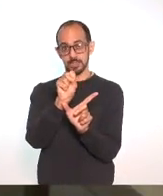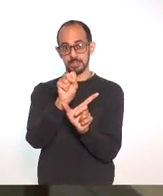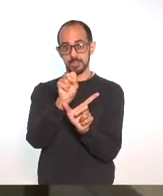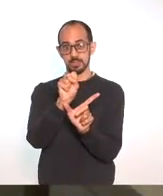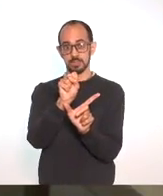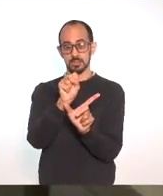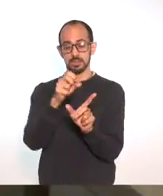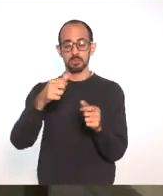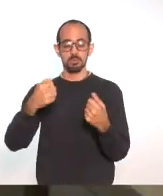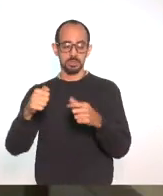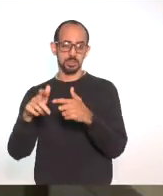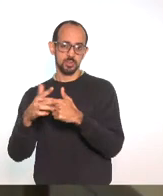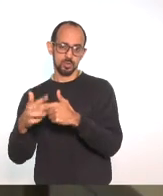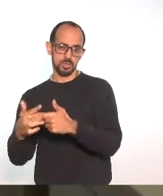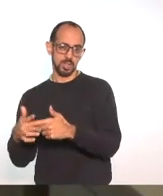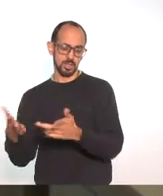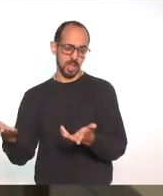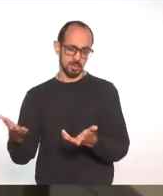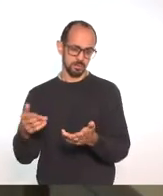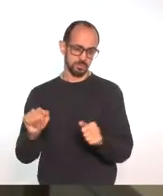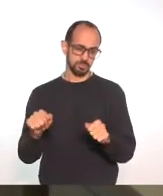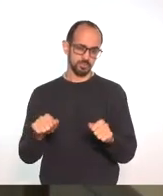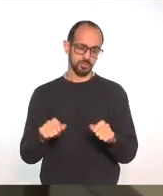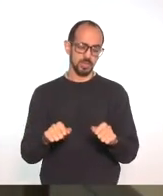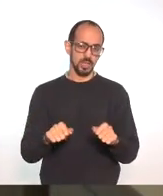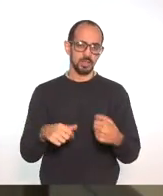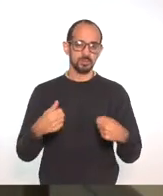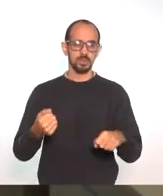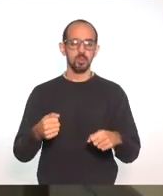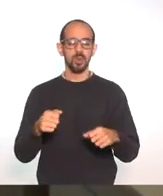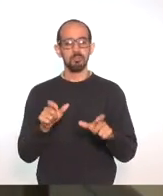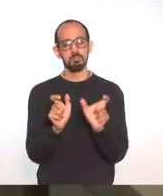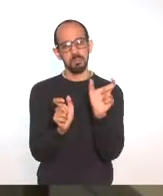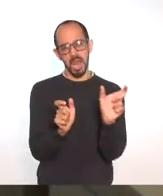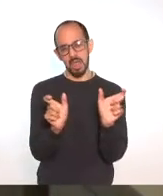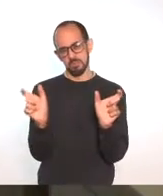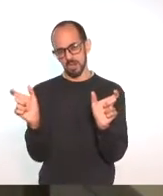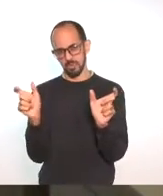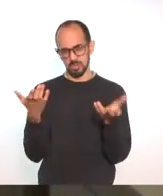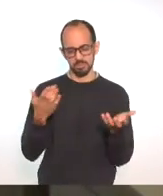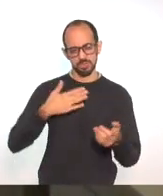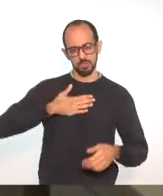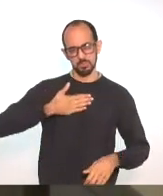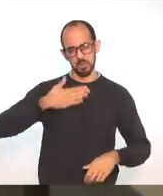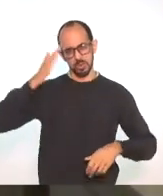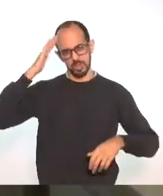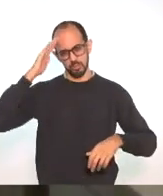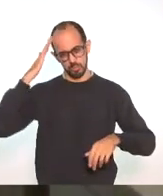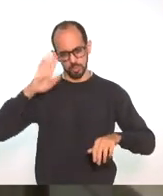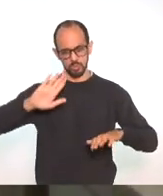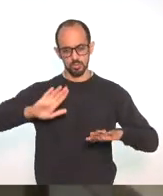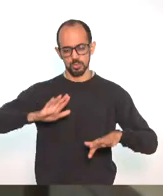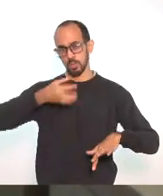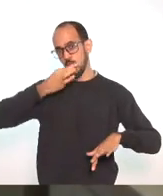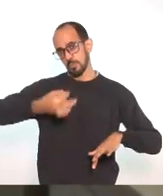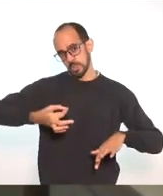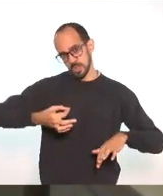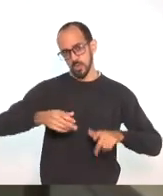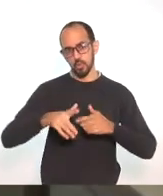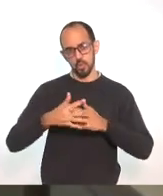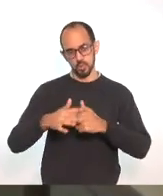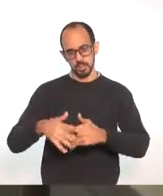e também realmente perder lado e esse projeto desata net mulher o entendimento